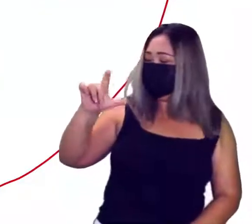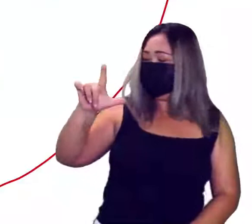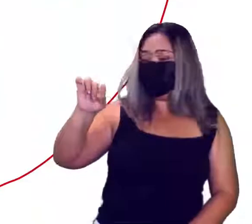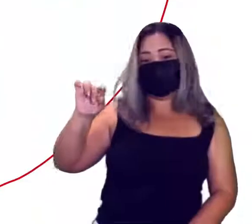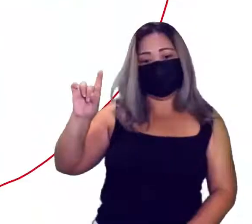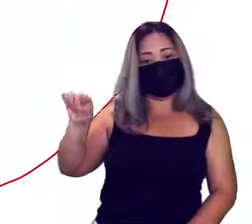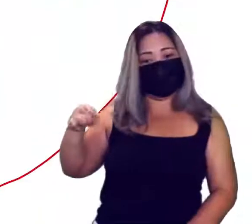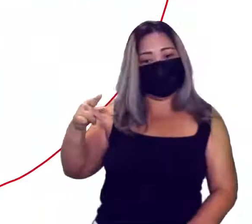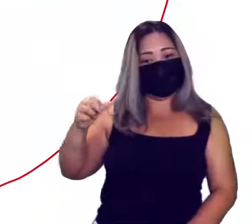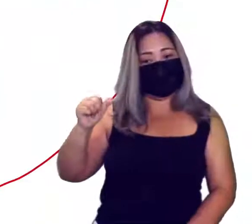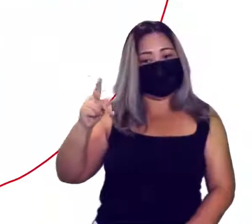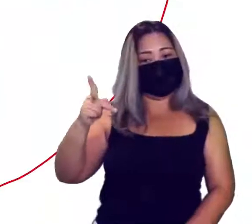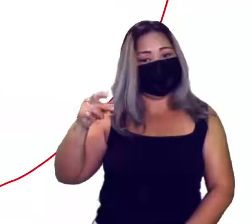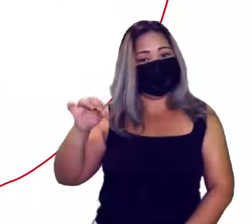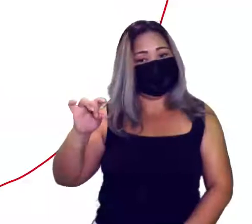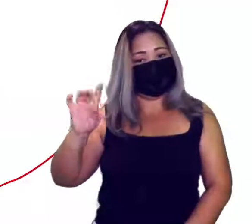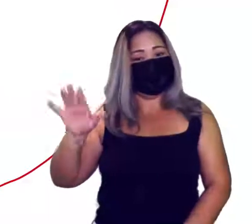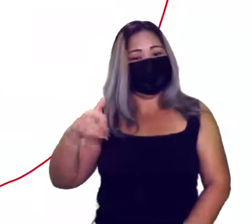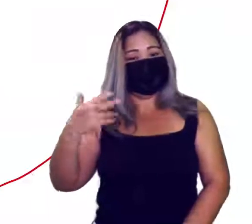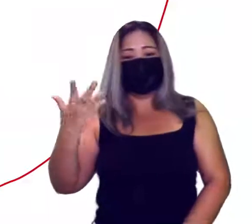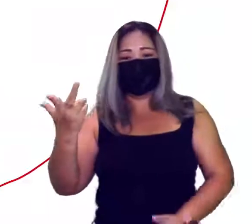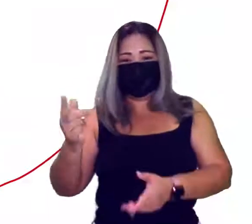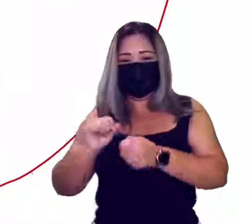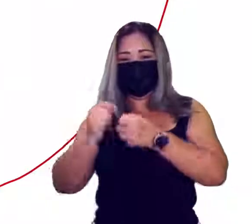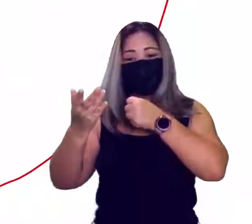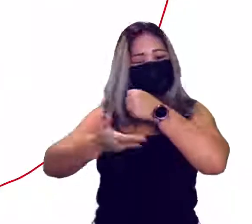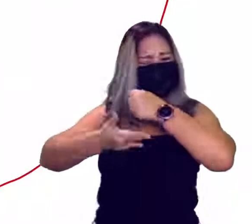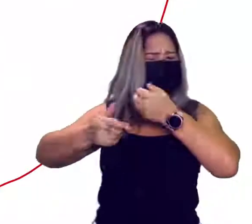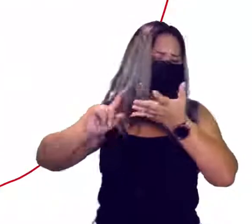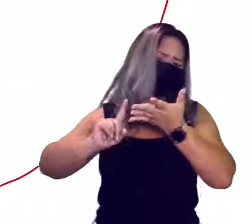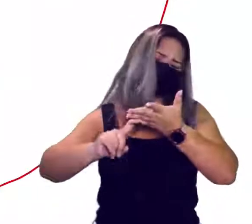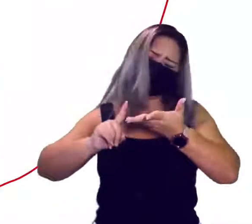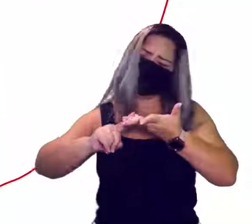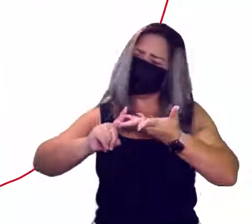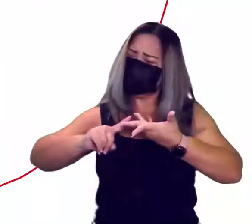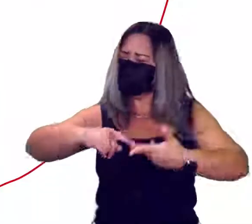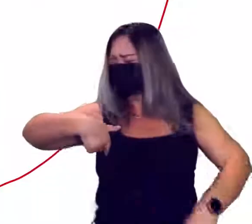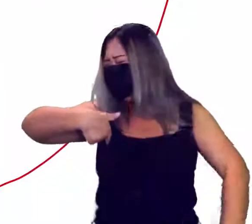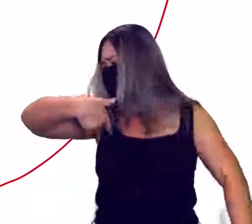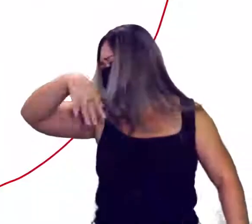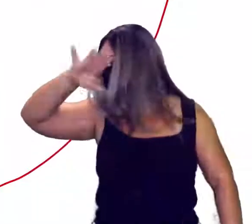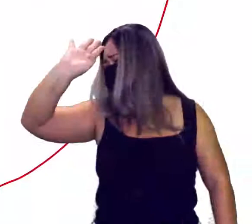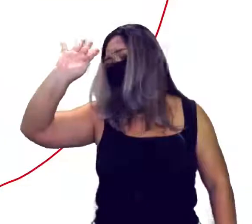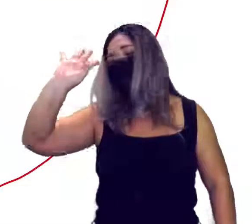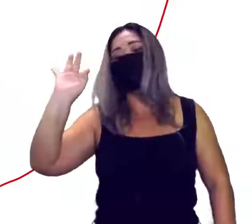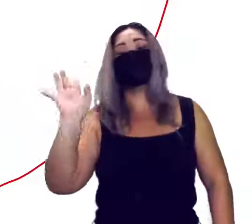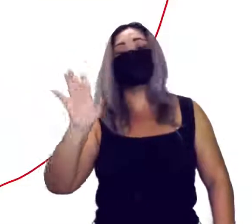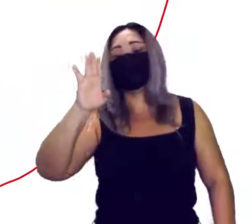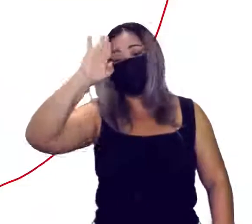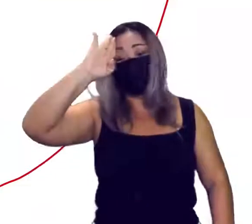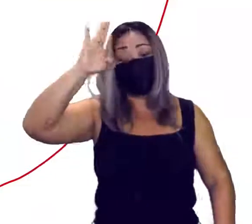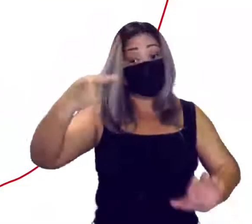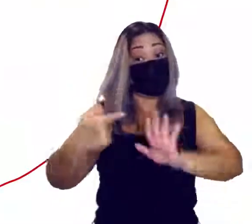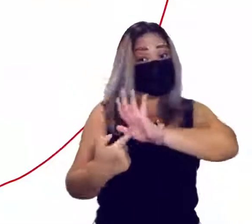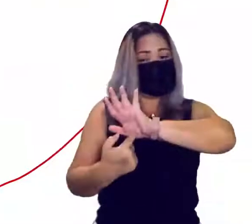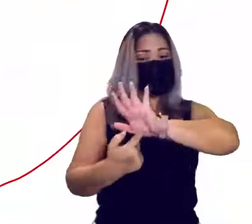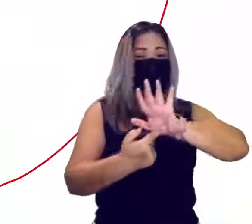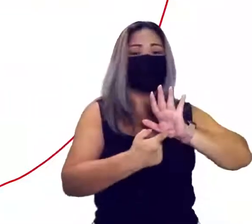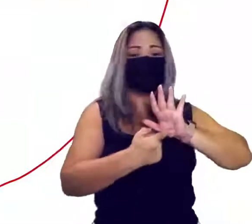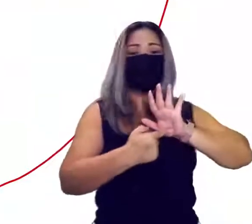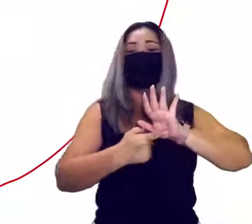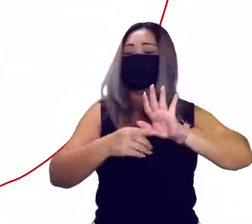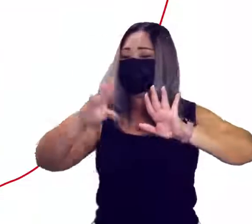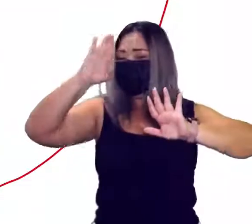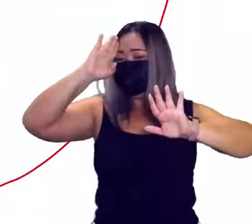Ó, o Apolo aqui. São esses formam. Então, basicamente, existem vários, tá? Outros. Nós trouxemos os principais, como a nossa